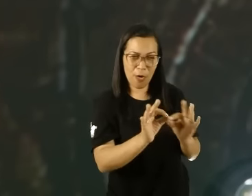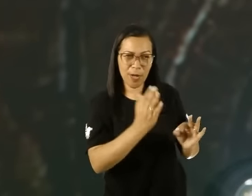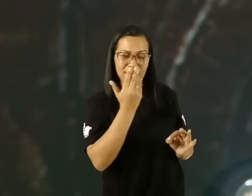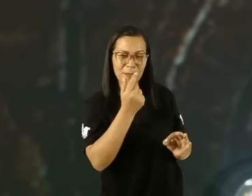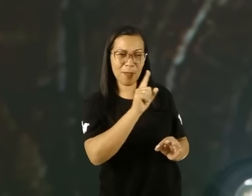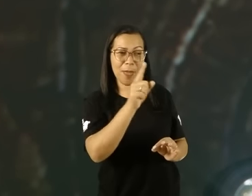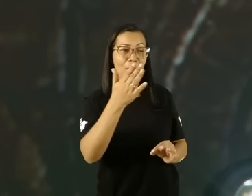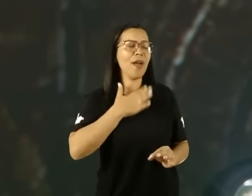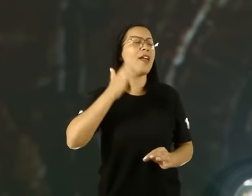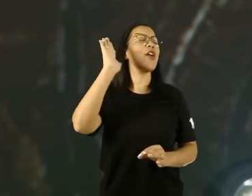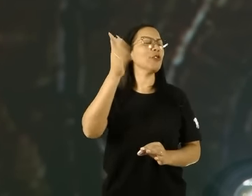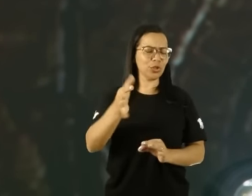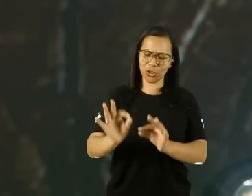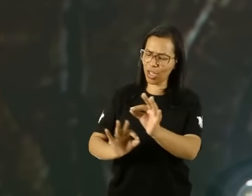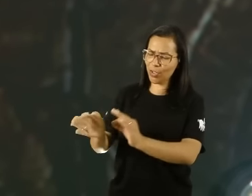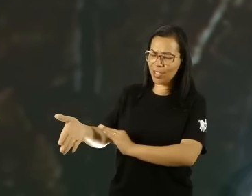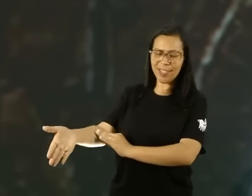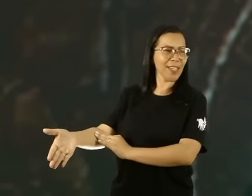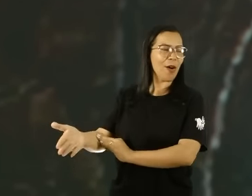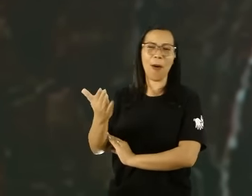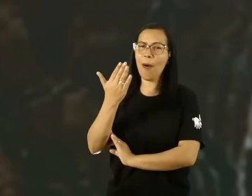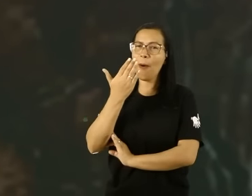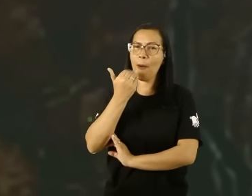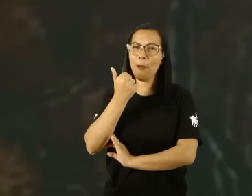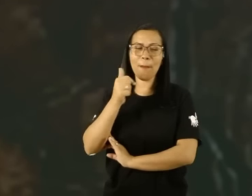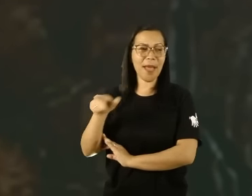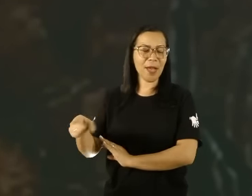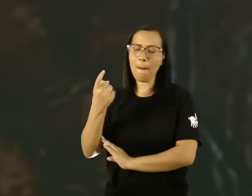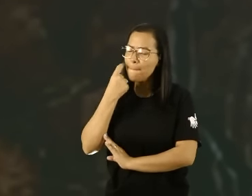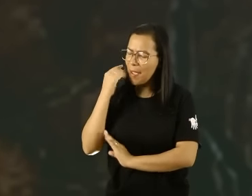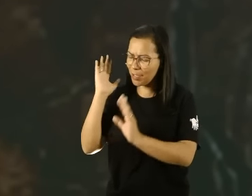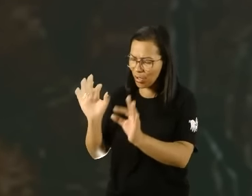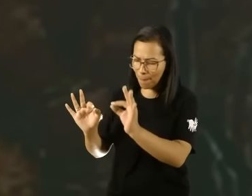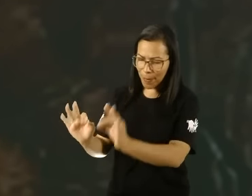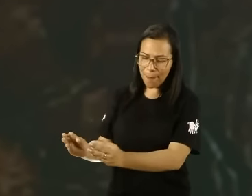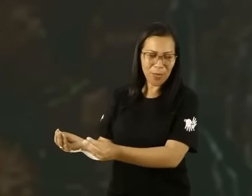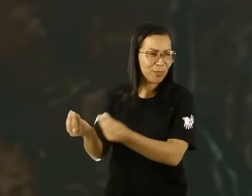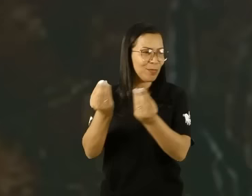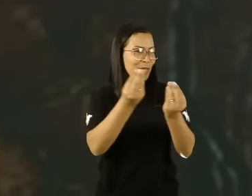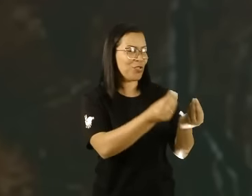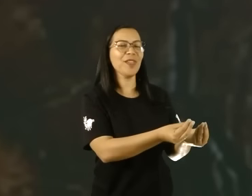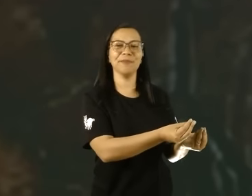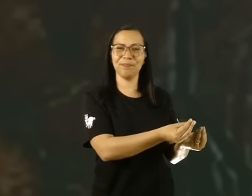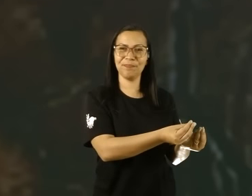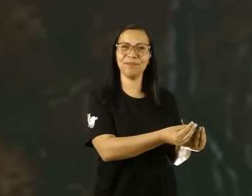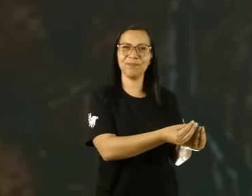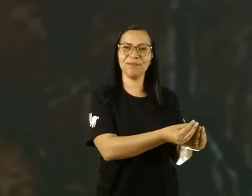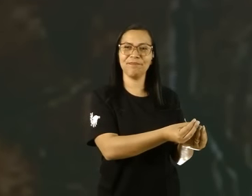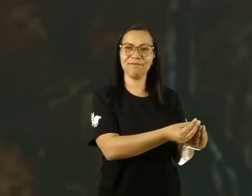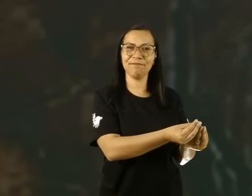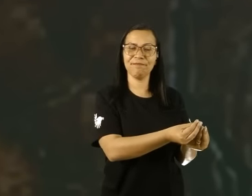Você vai comer. E aí Jesus tem uma conversa com Pedro, e por três vezes ele diz: Pedro, tu me amas? Sim,